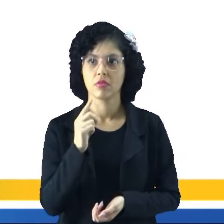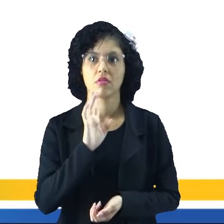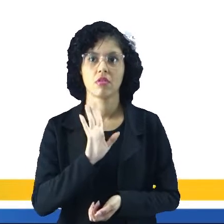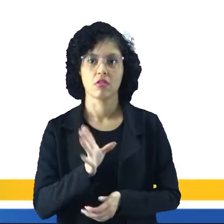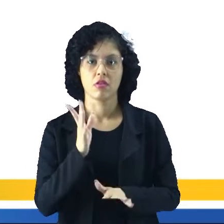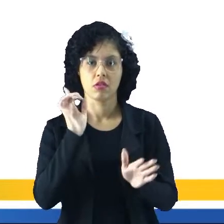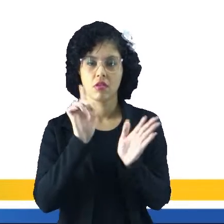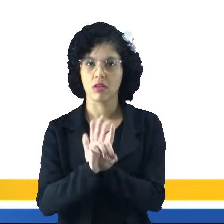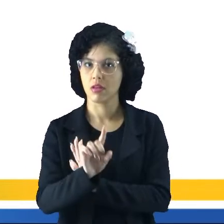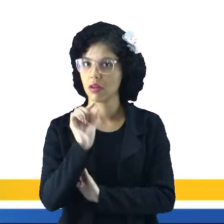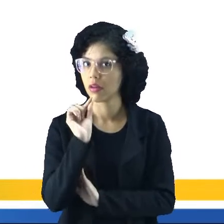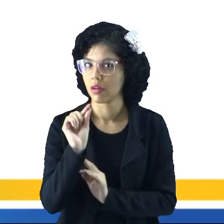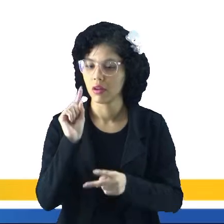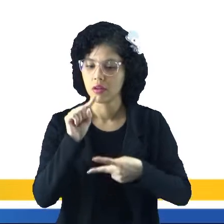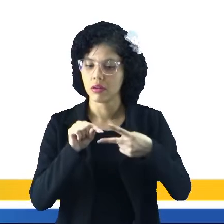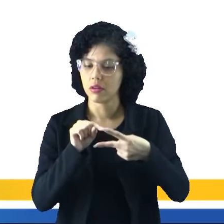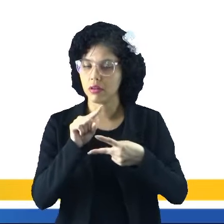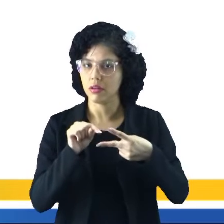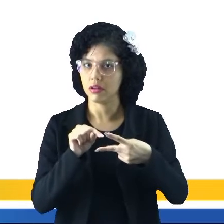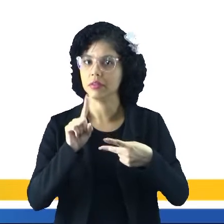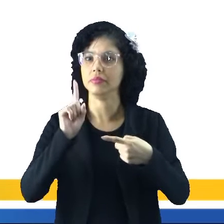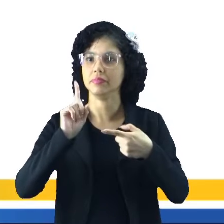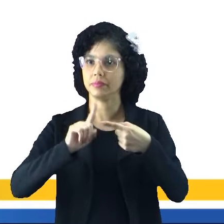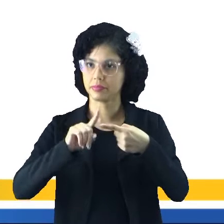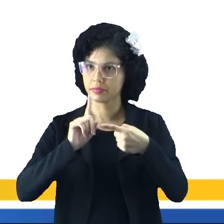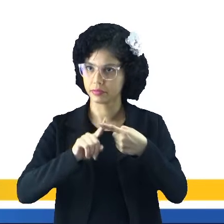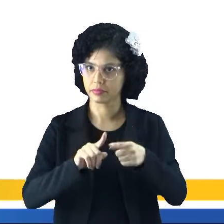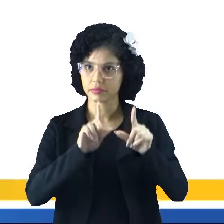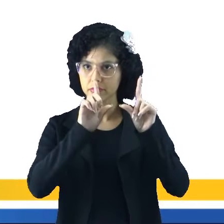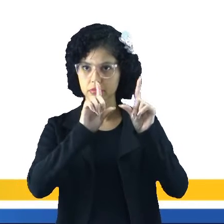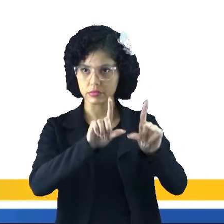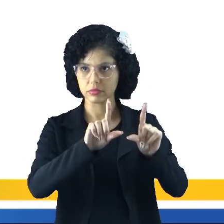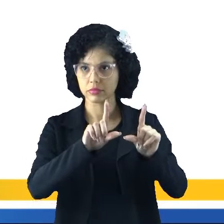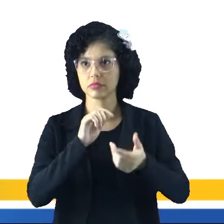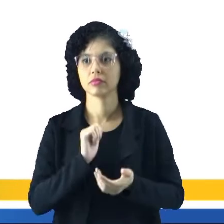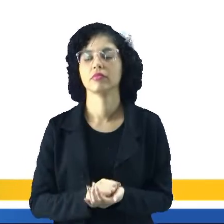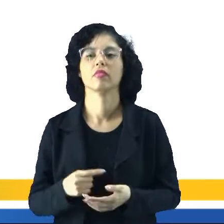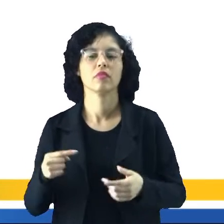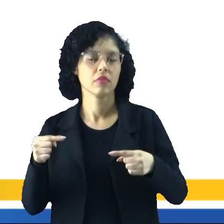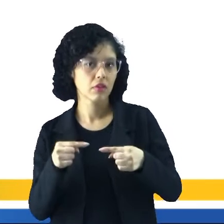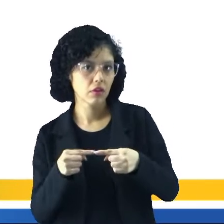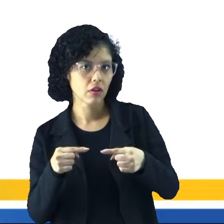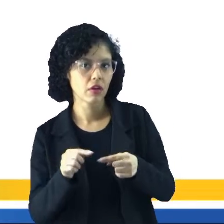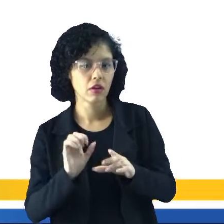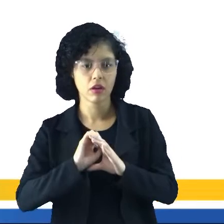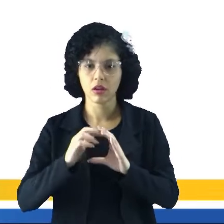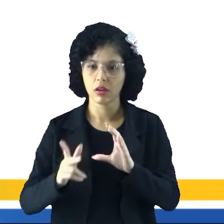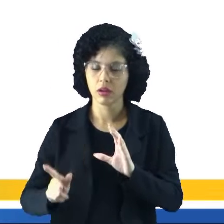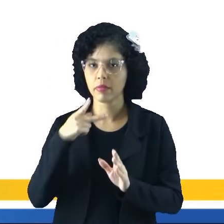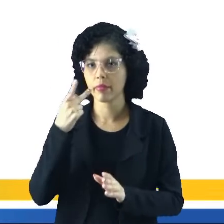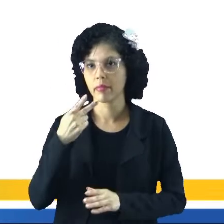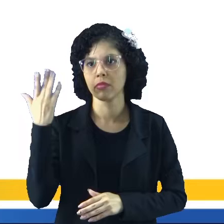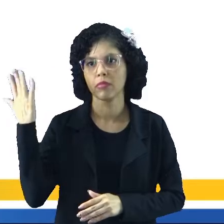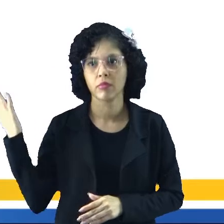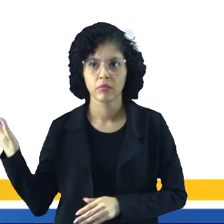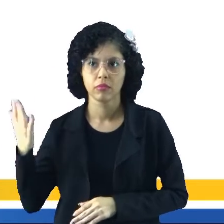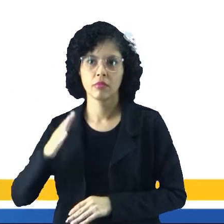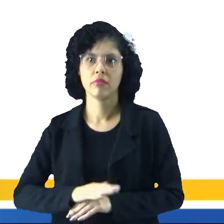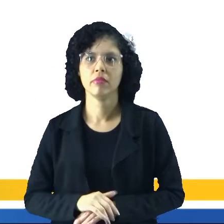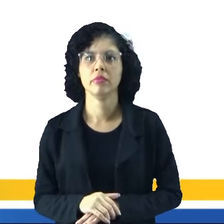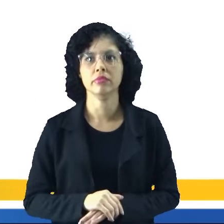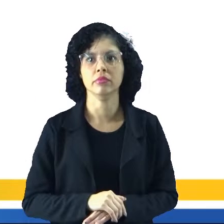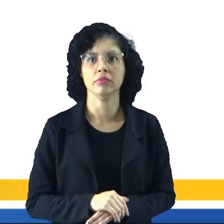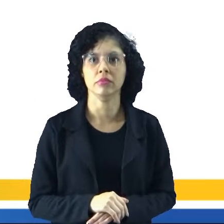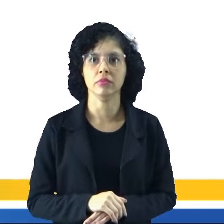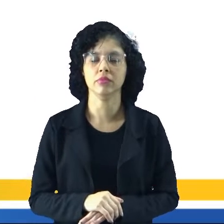pergunto a vocês, isso é uma charge ou é uma tirinha? Isso é uma charge, né? De acordo com as características que eu mencionei, nós temos ali,